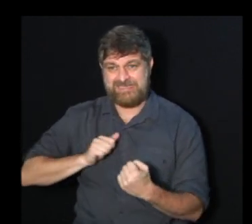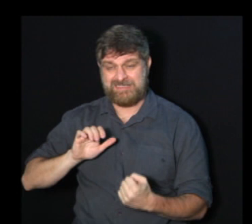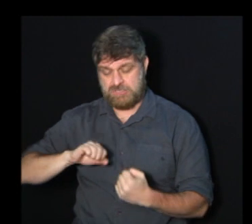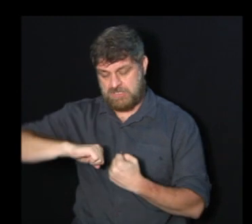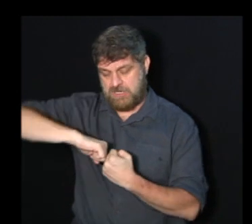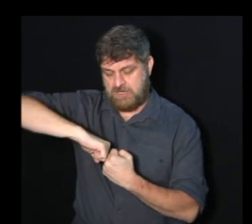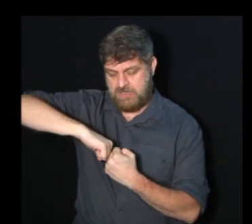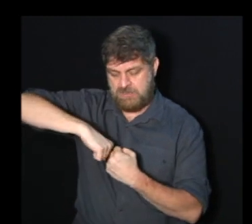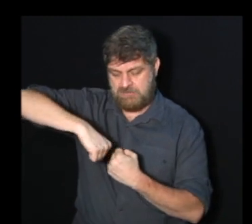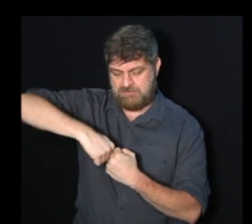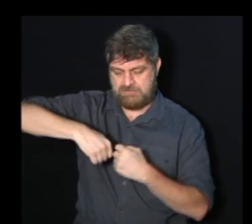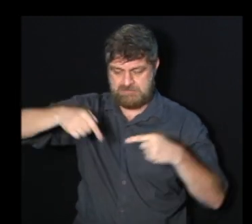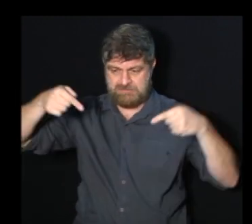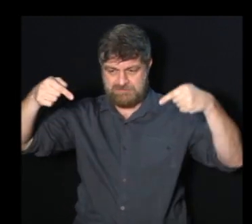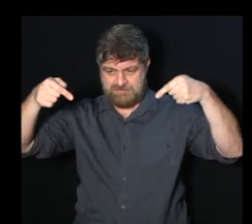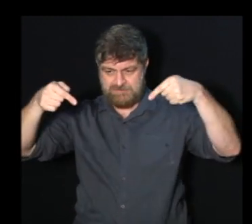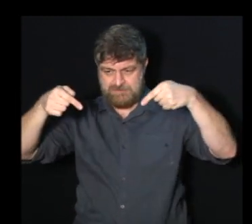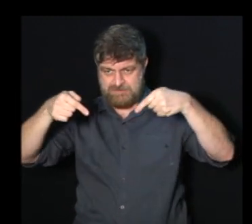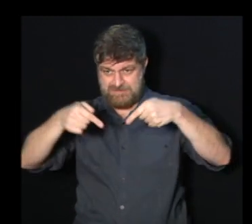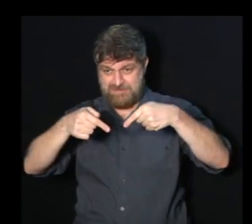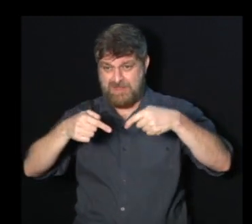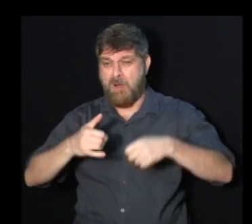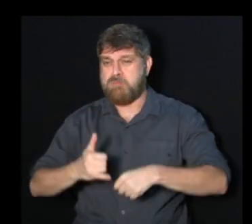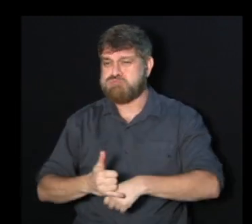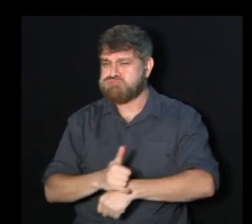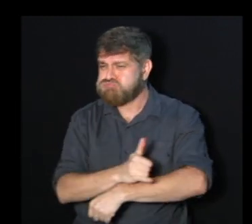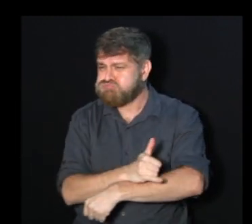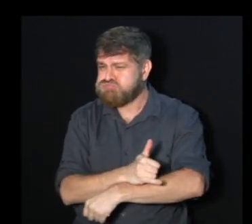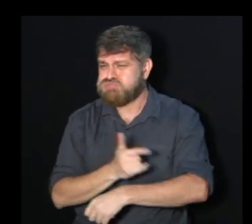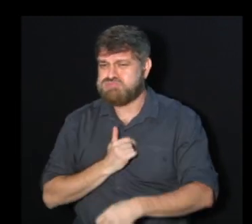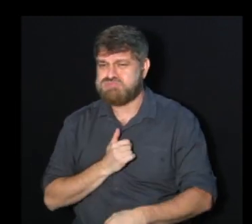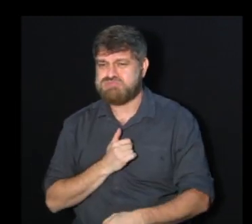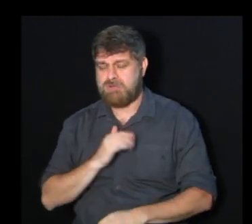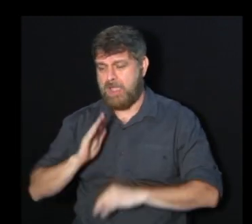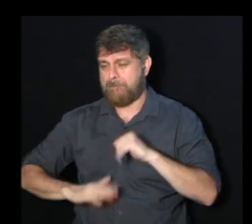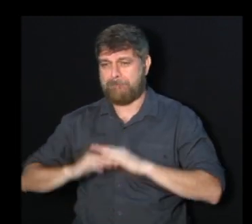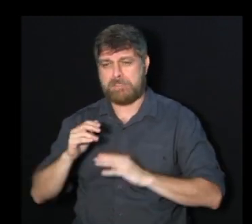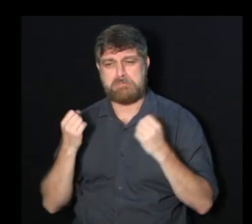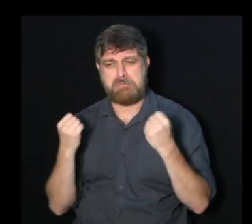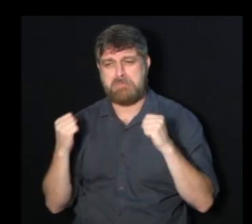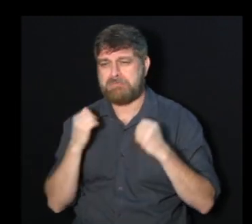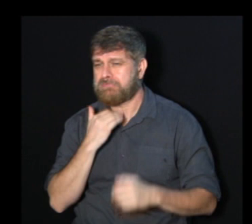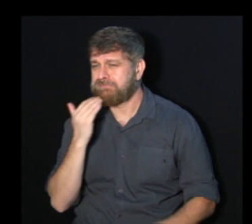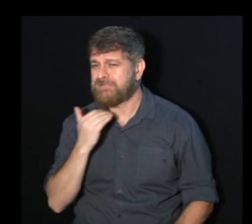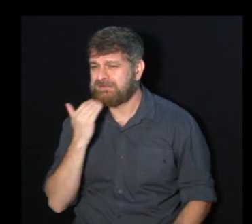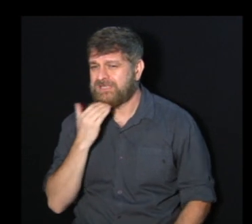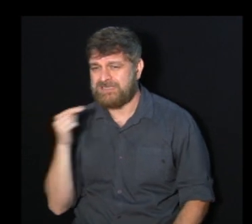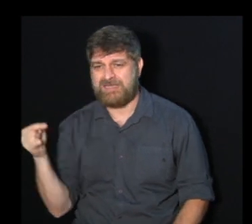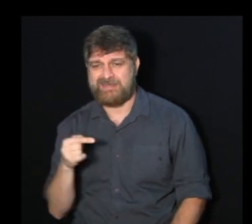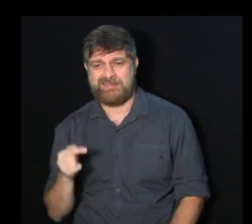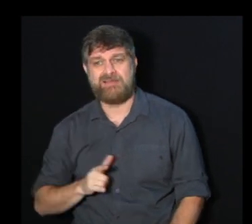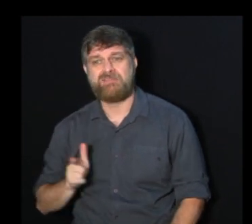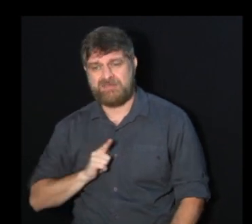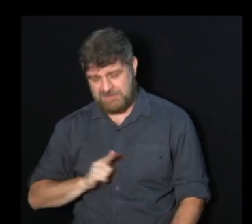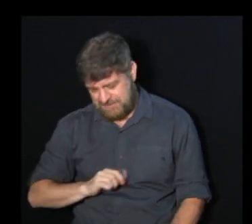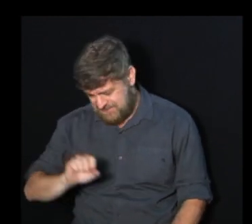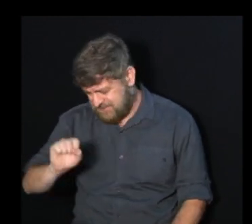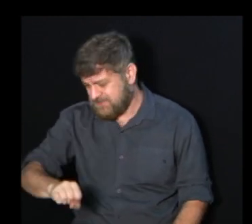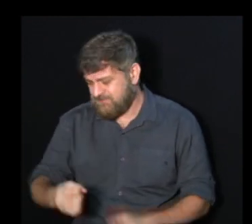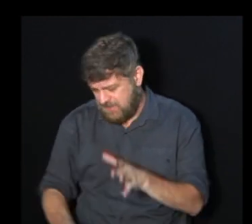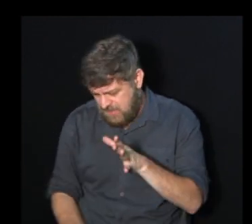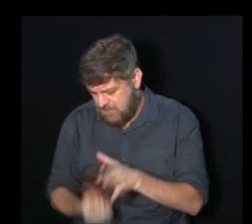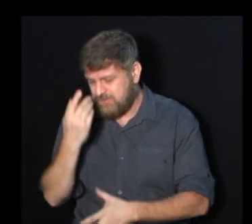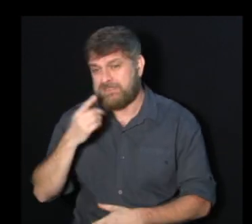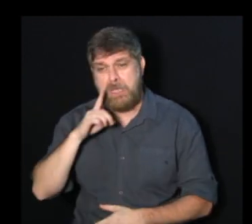valgo razoável, ela é obesa e não tem nenhuma atividade física. O índice é gigantesco, ela entra num público para fator